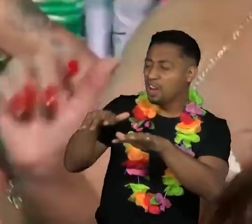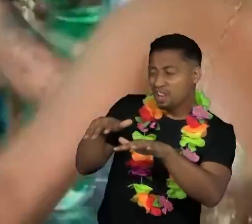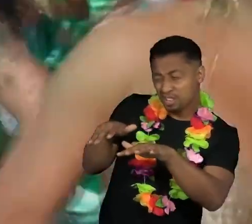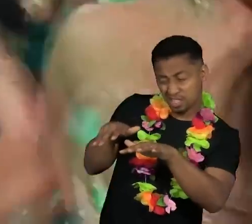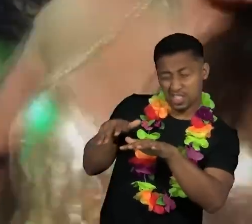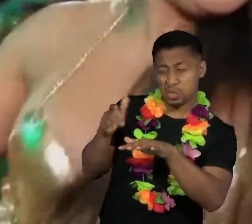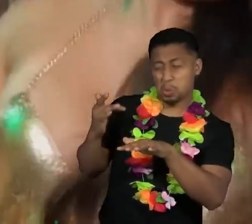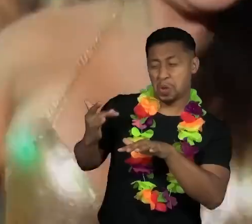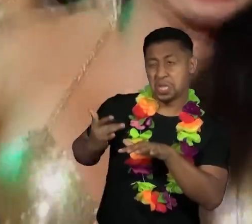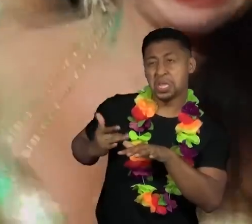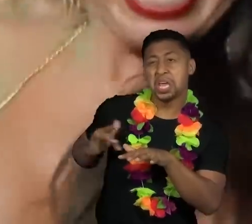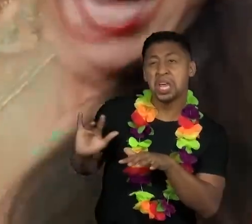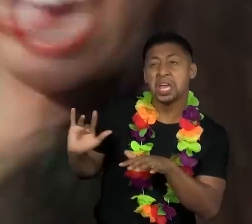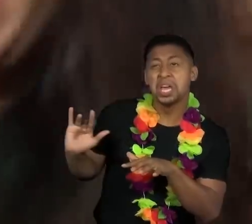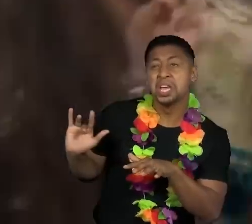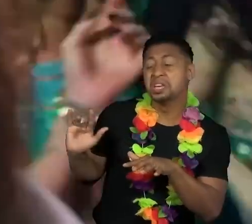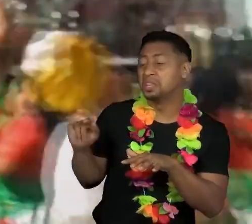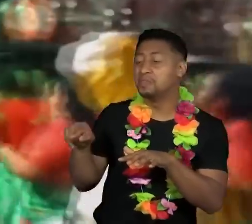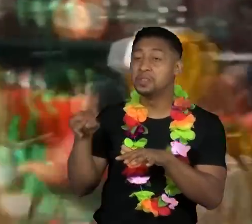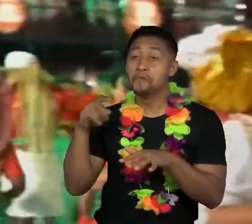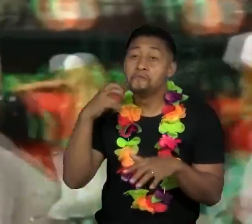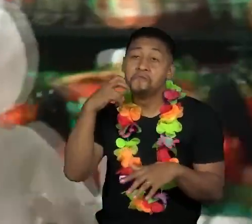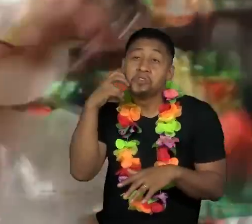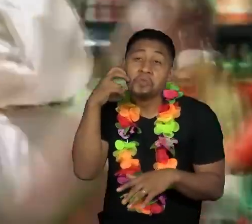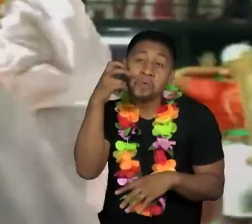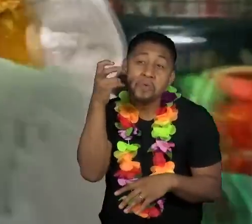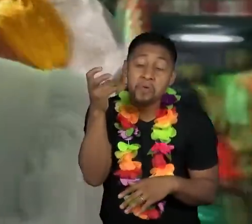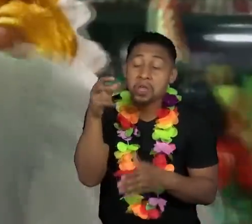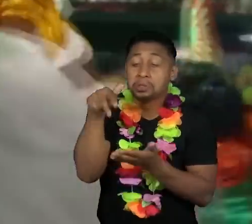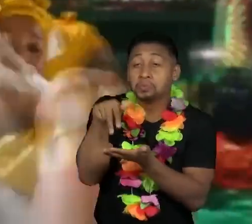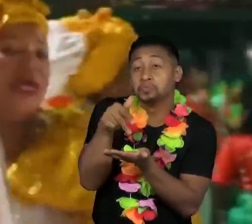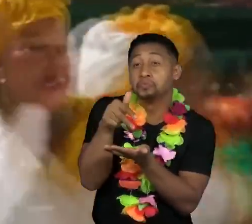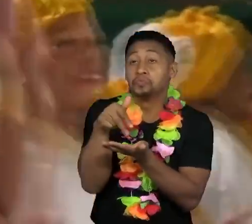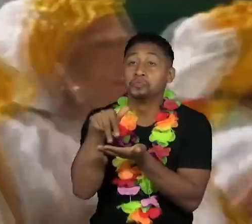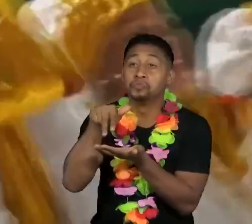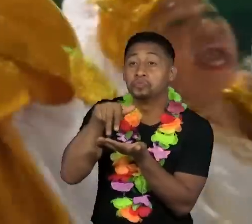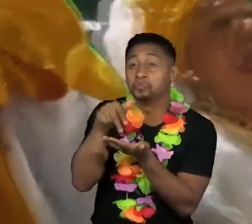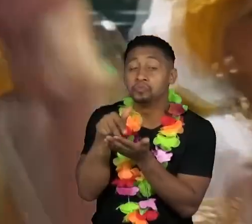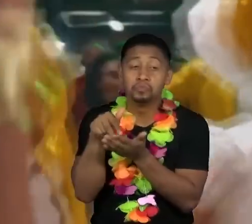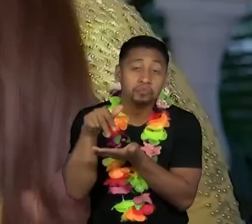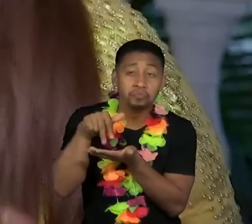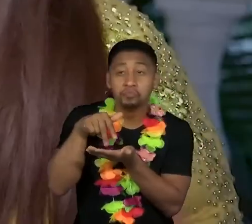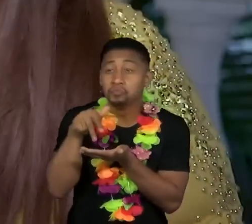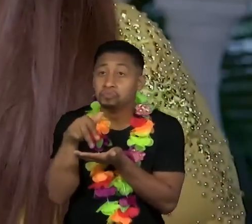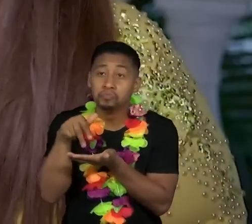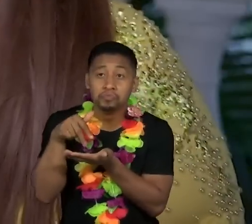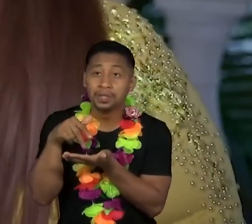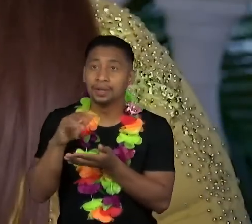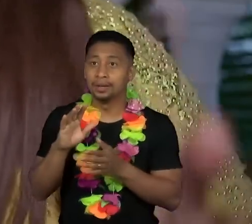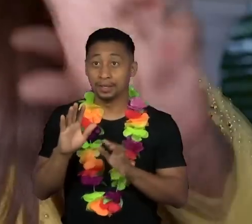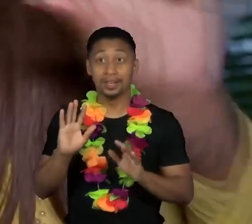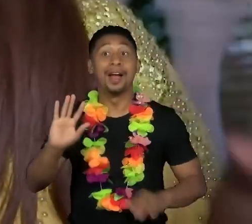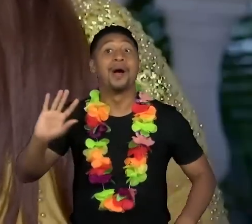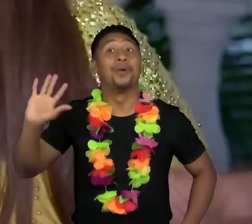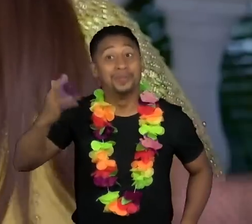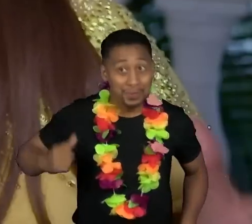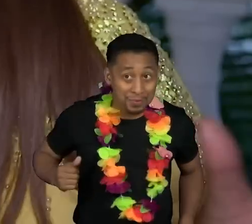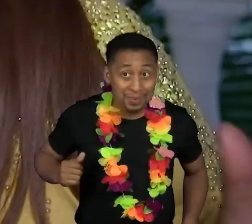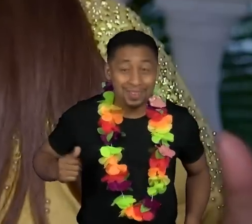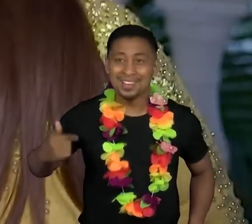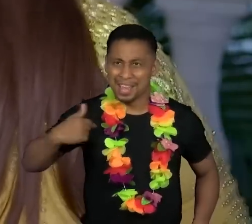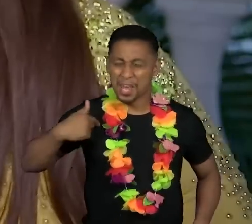coitada, que ia ficar com vergonha, que não ia sambar, que ia ficar no cantinho. E aí, parece que virou